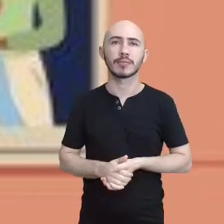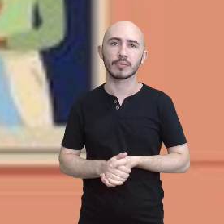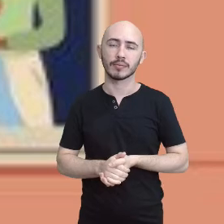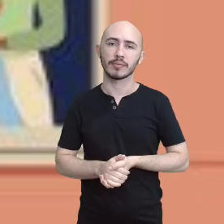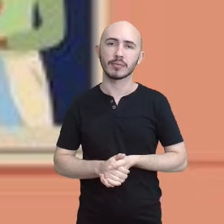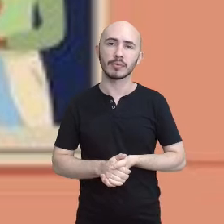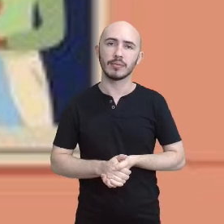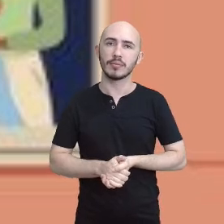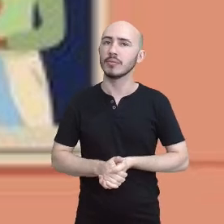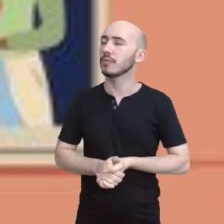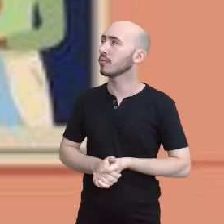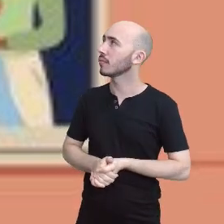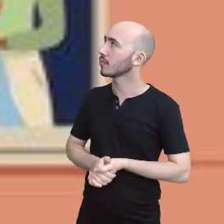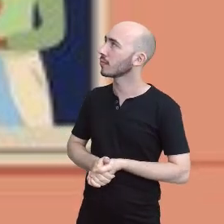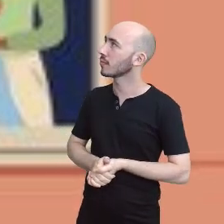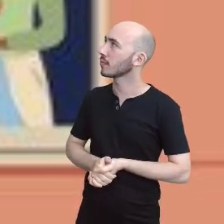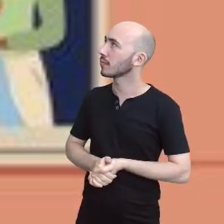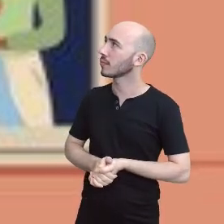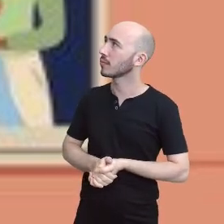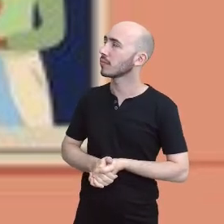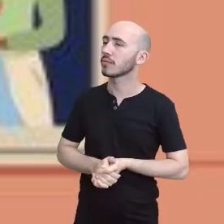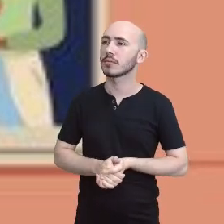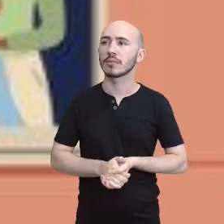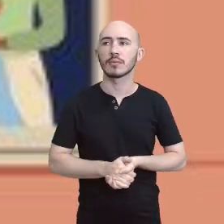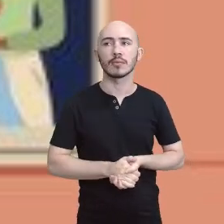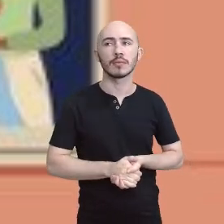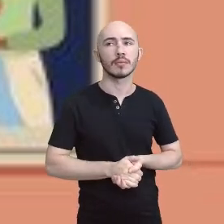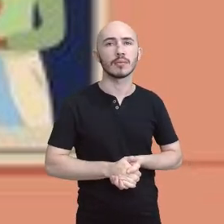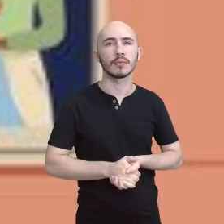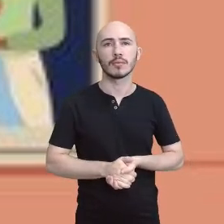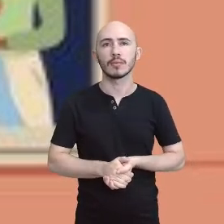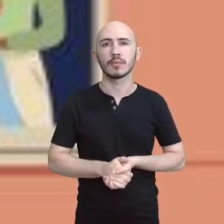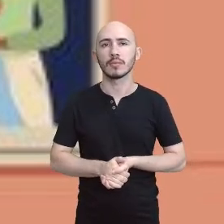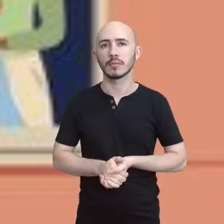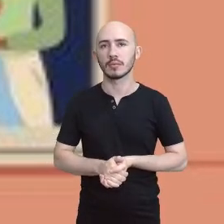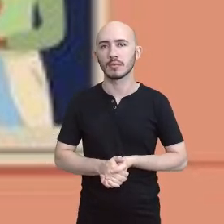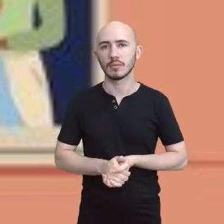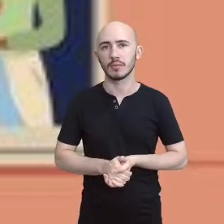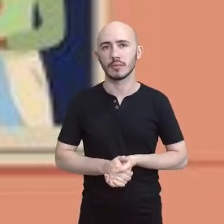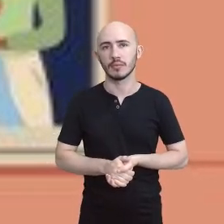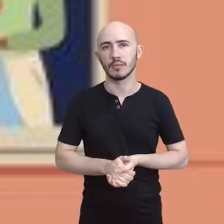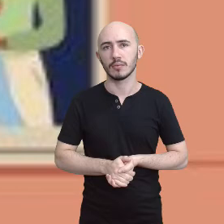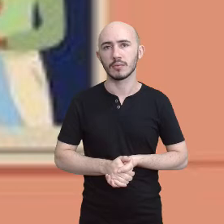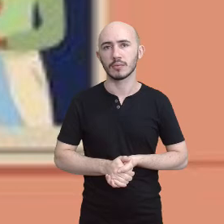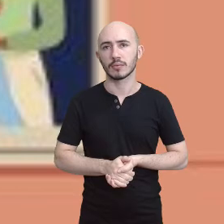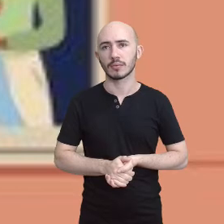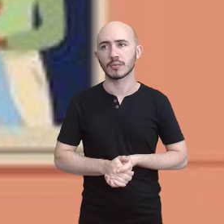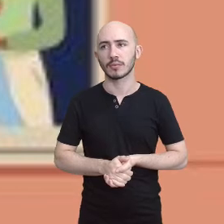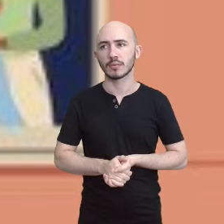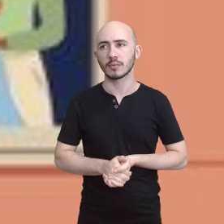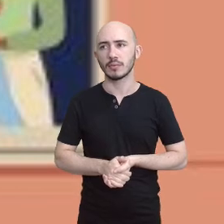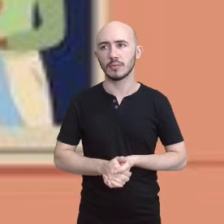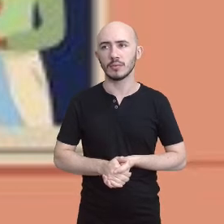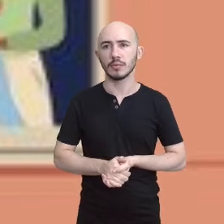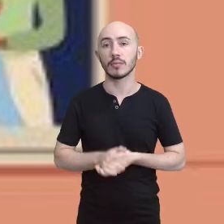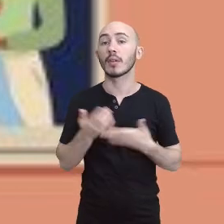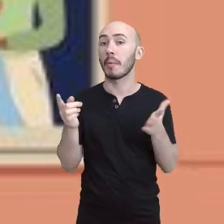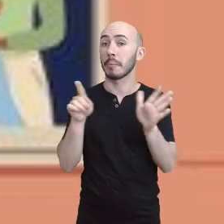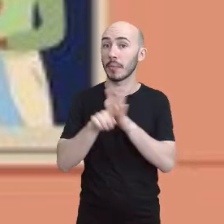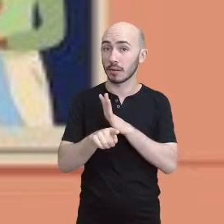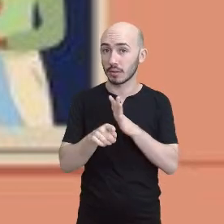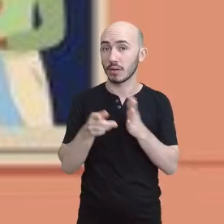she watering flowers? Hã? Is she watering flowers? Estou